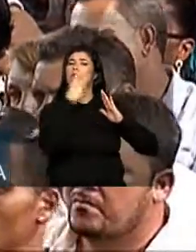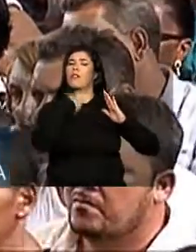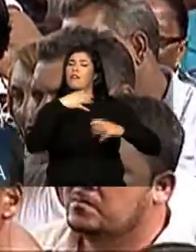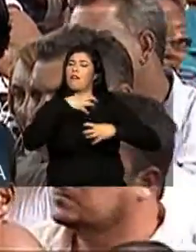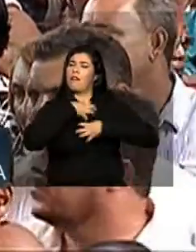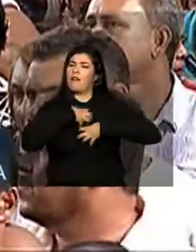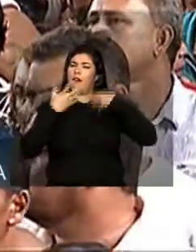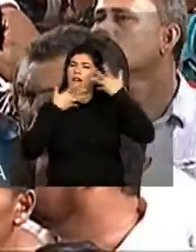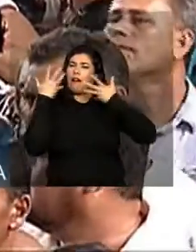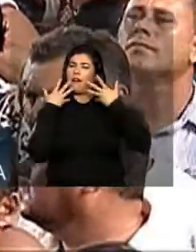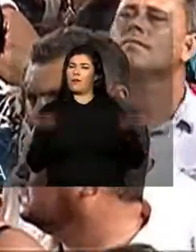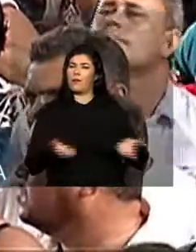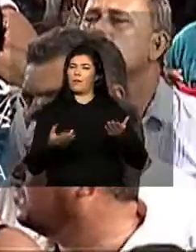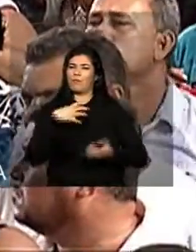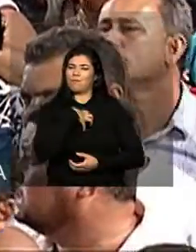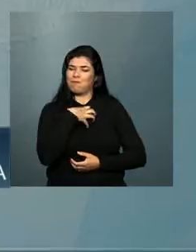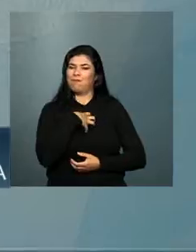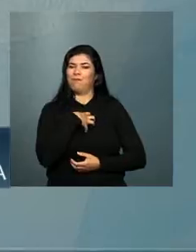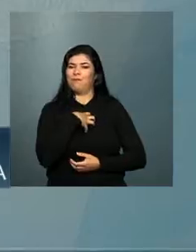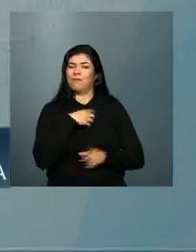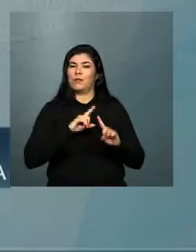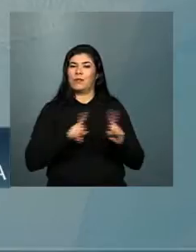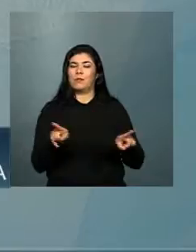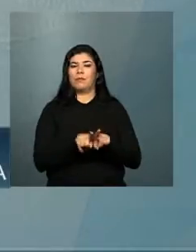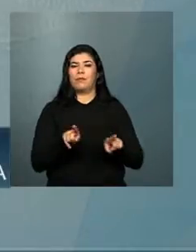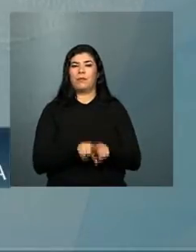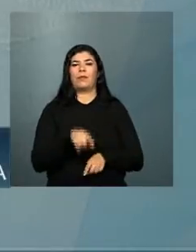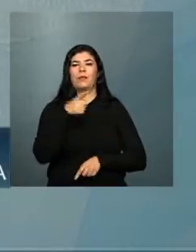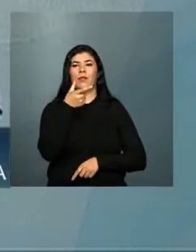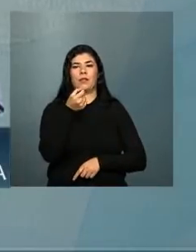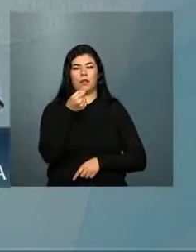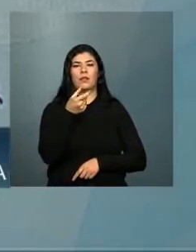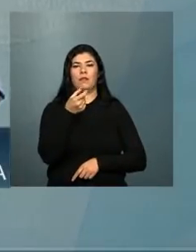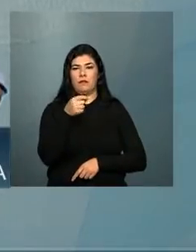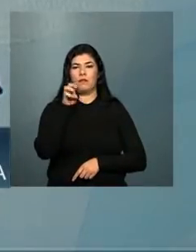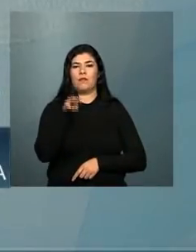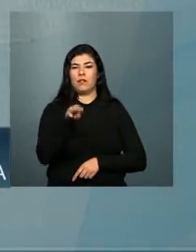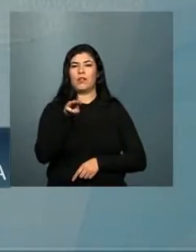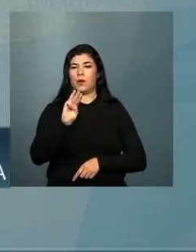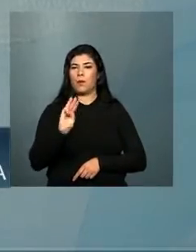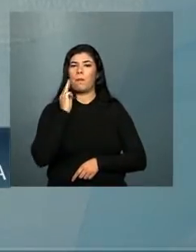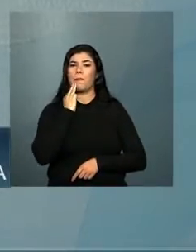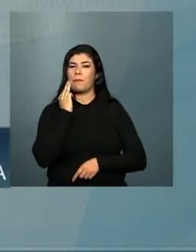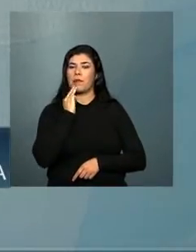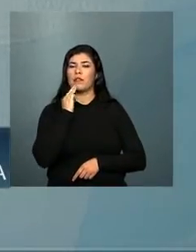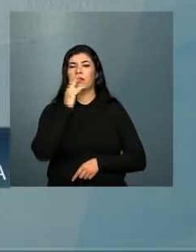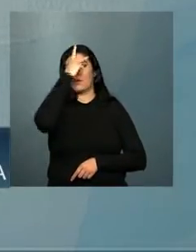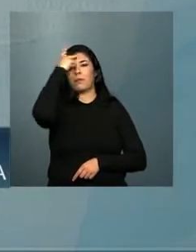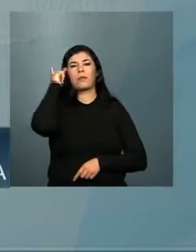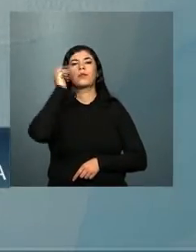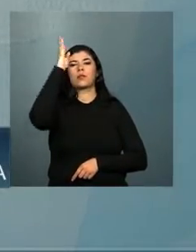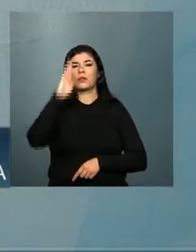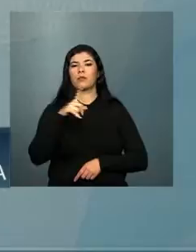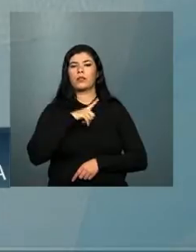está tendo no dia de hoje, mais 25 milhões de pessoas no Brasil vão ter